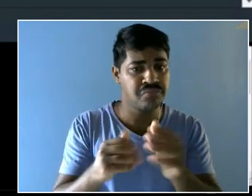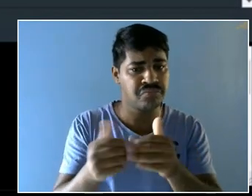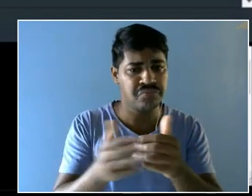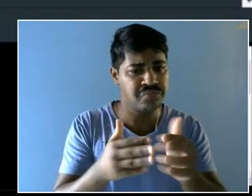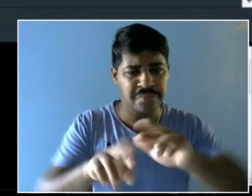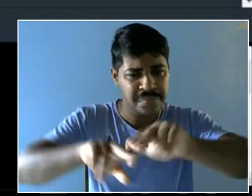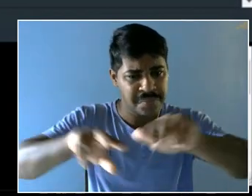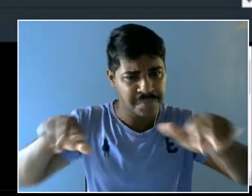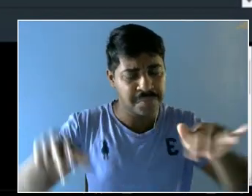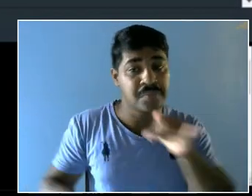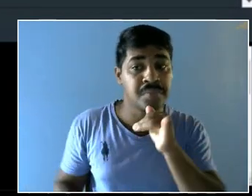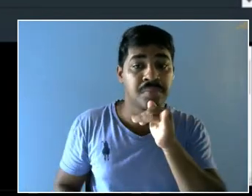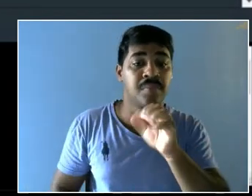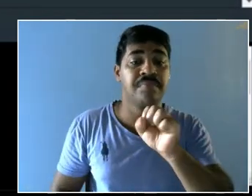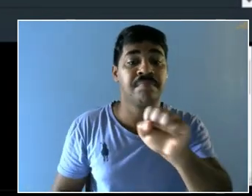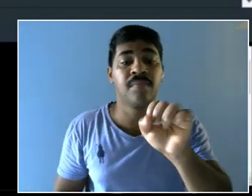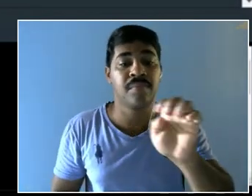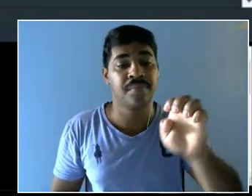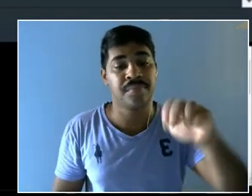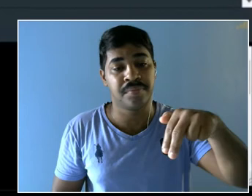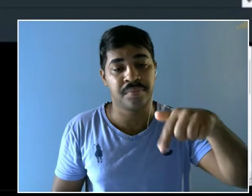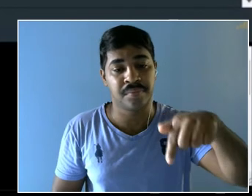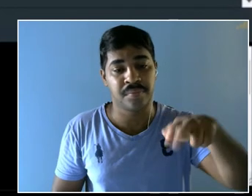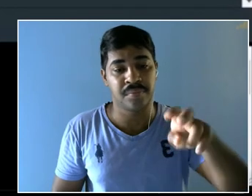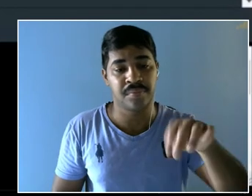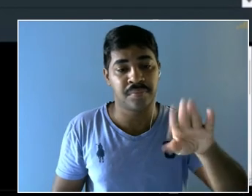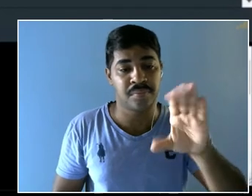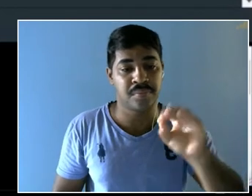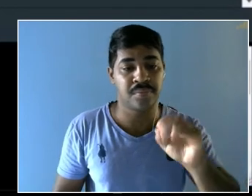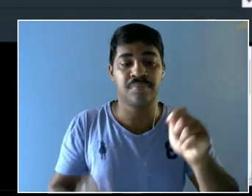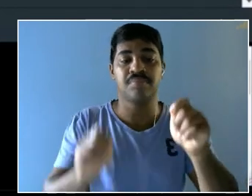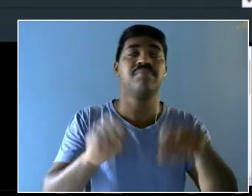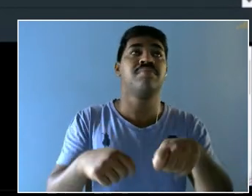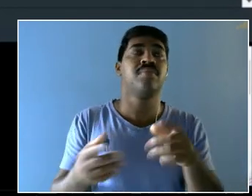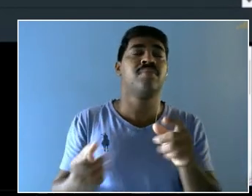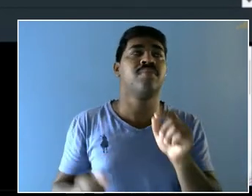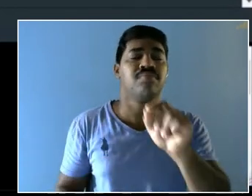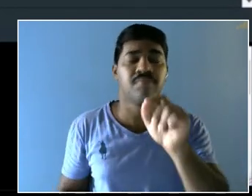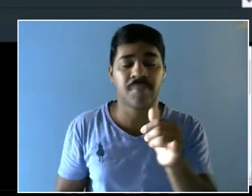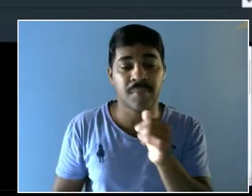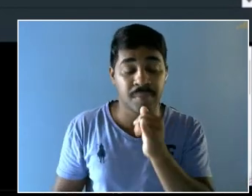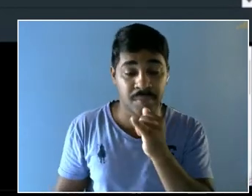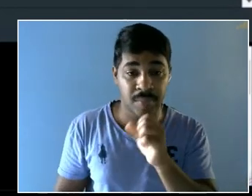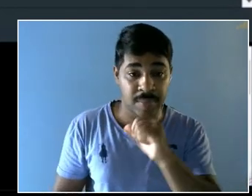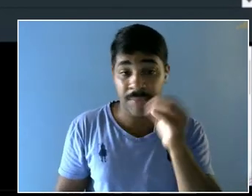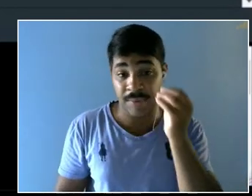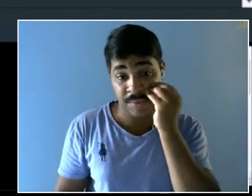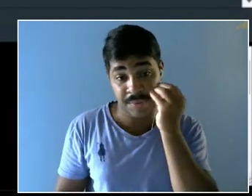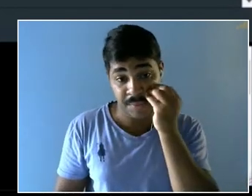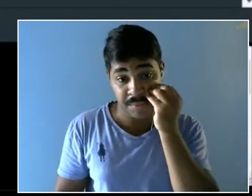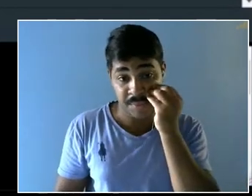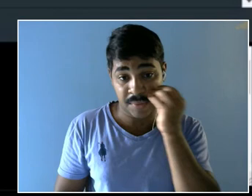usar o enquanto, por exemplo, para testar se o que o usuário inseriu é um